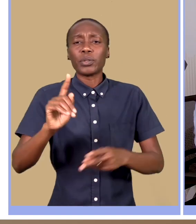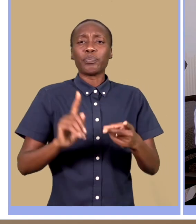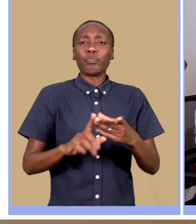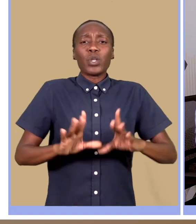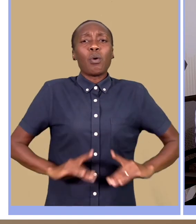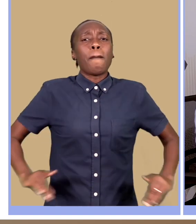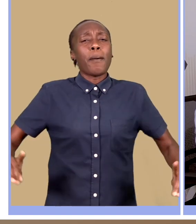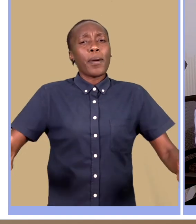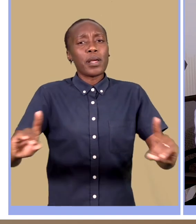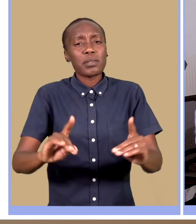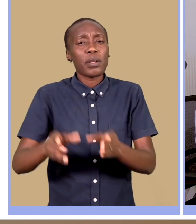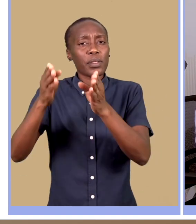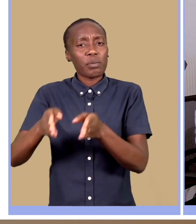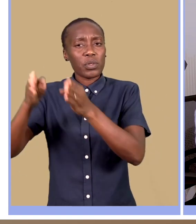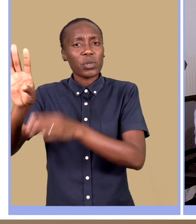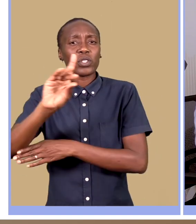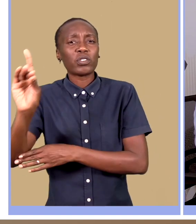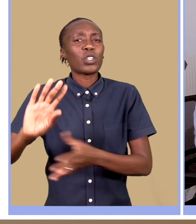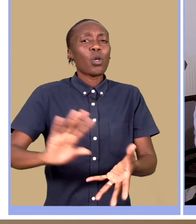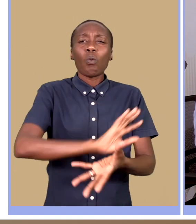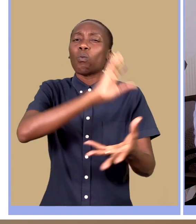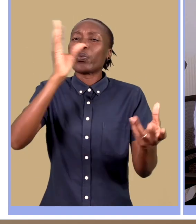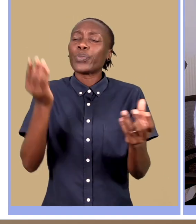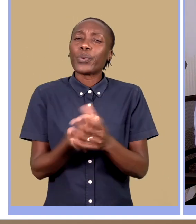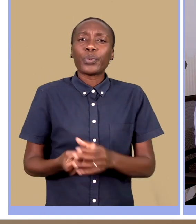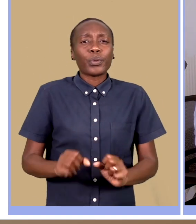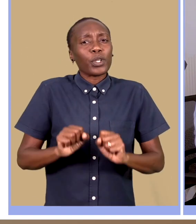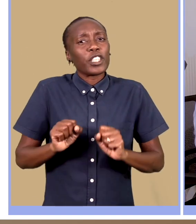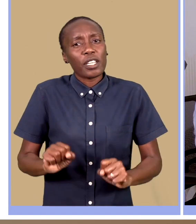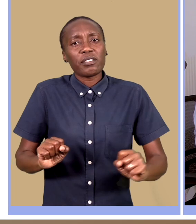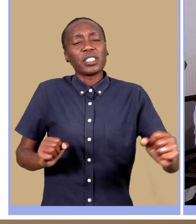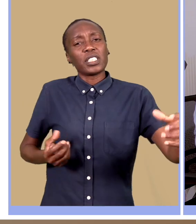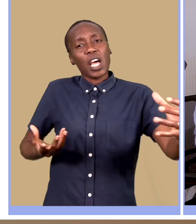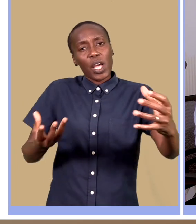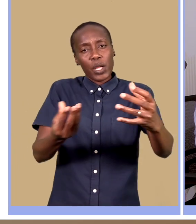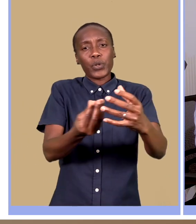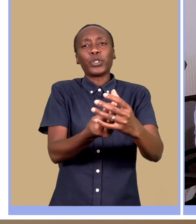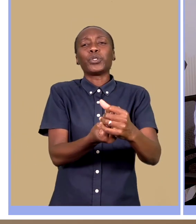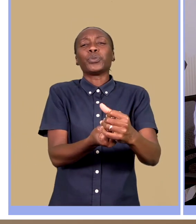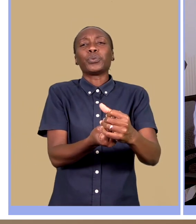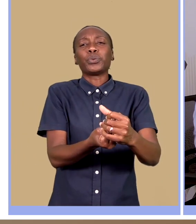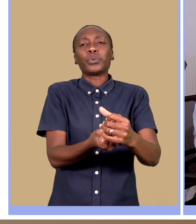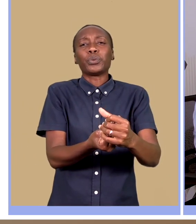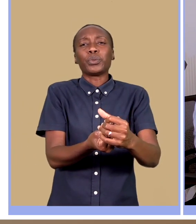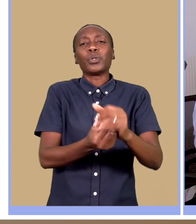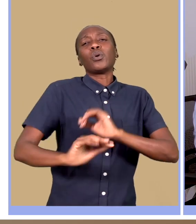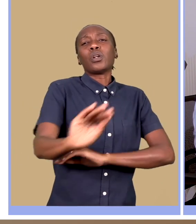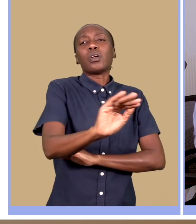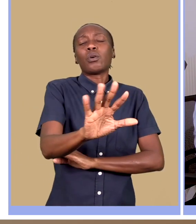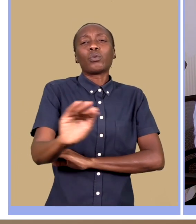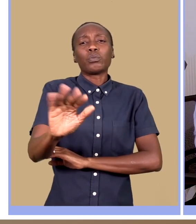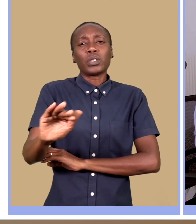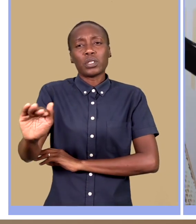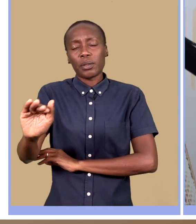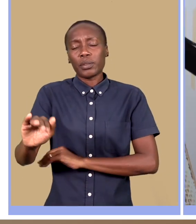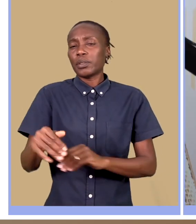as populações, não só de pessoas com deficiência, todas as pessoas estejam inseridas naquilo que vai acontecer